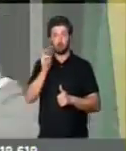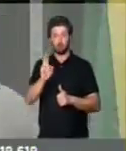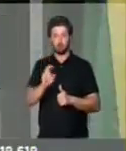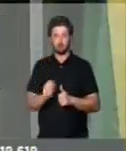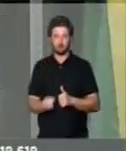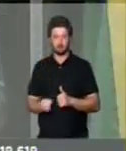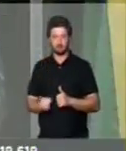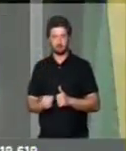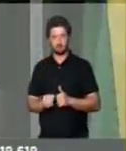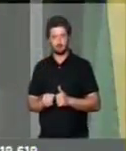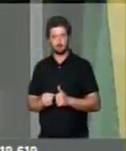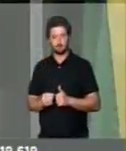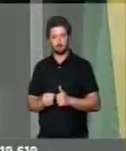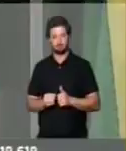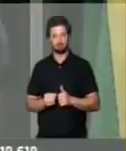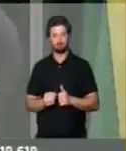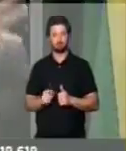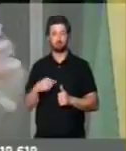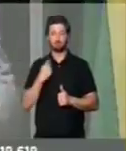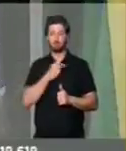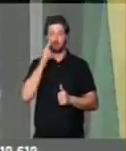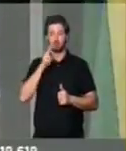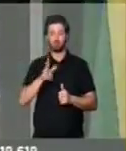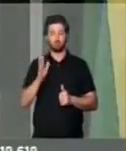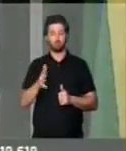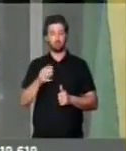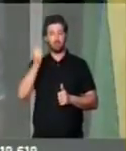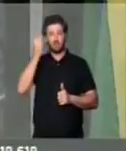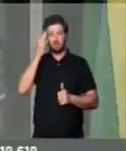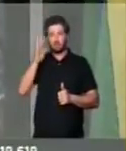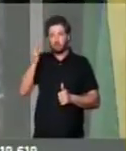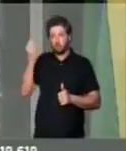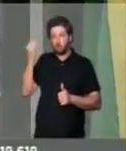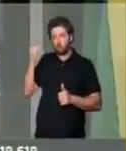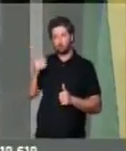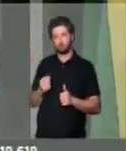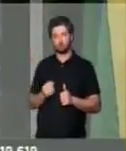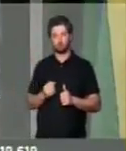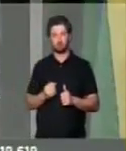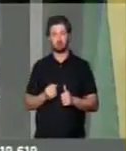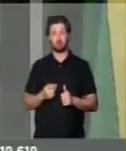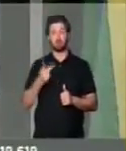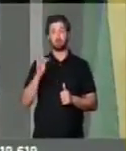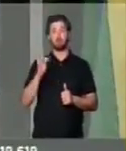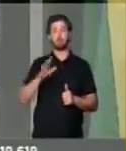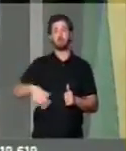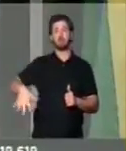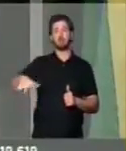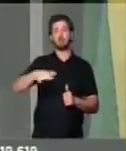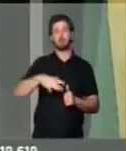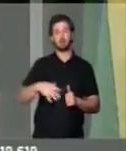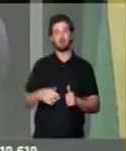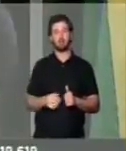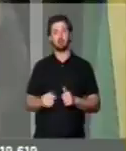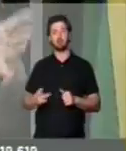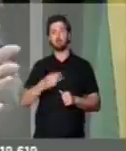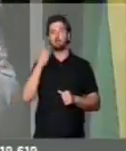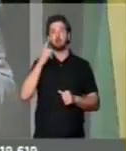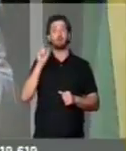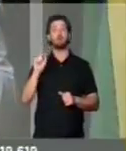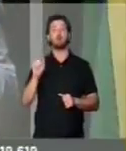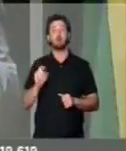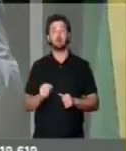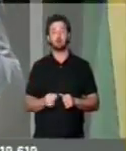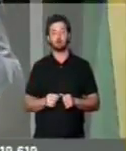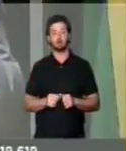reais, e aí nós estamos assistindo aqui nos últimos dias, os petistas, eles dizendo